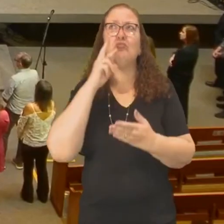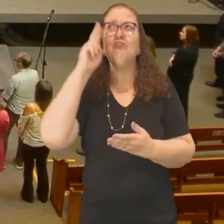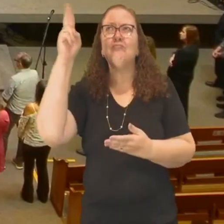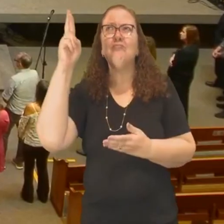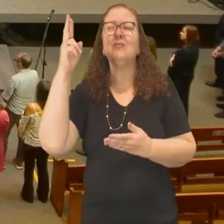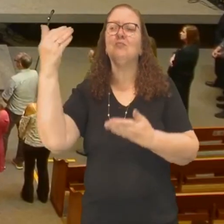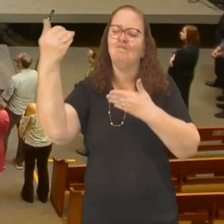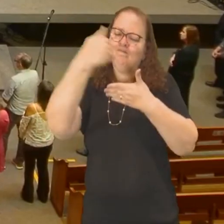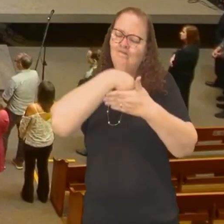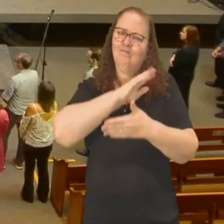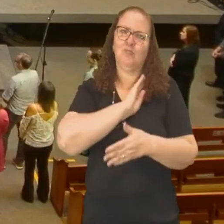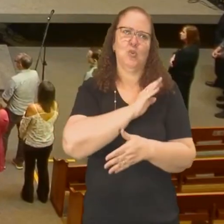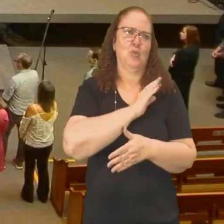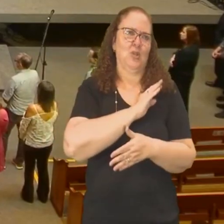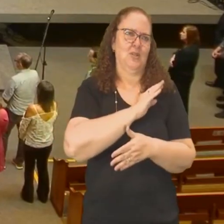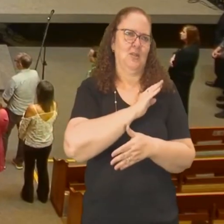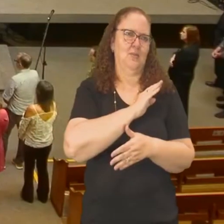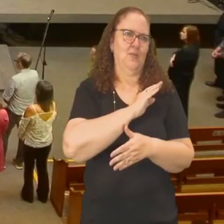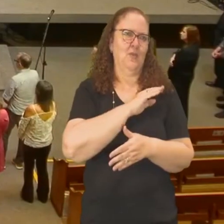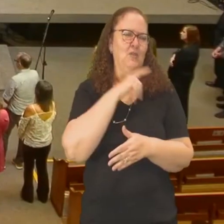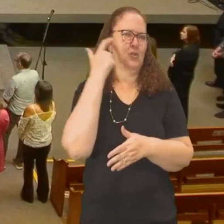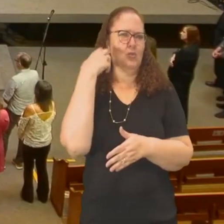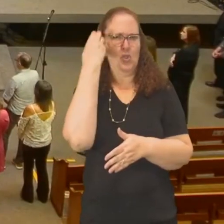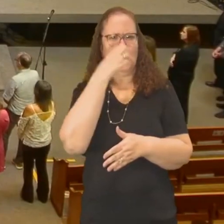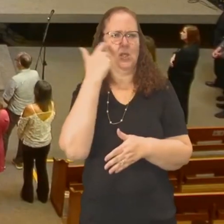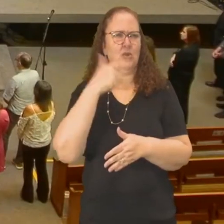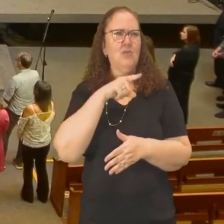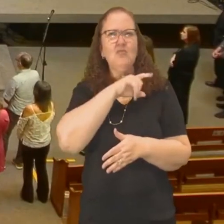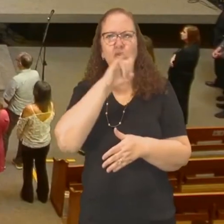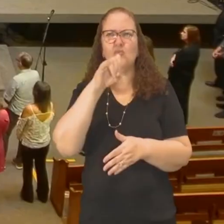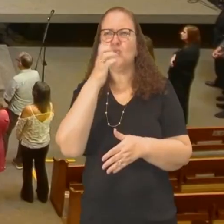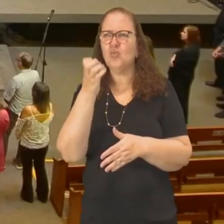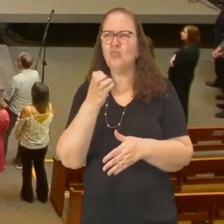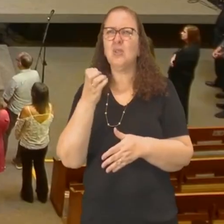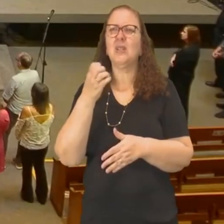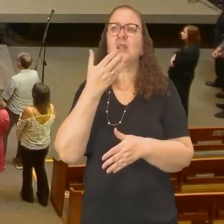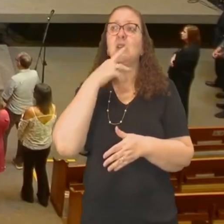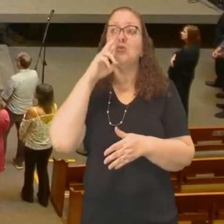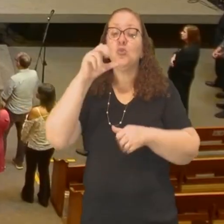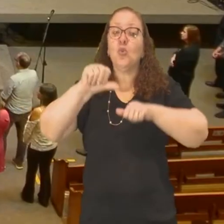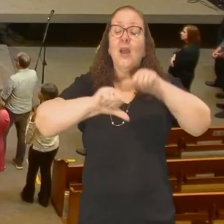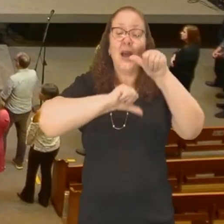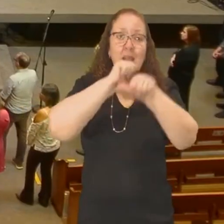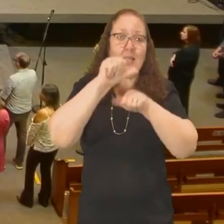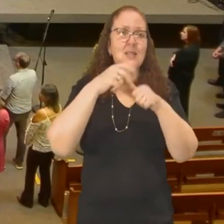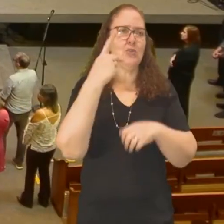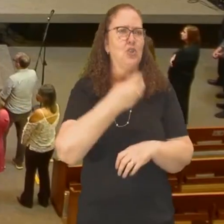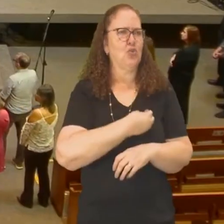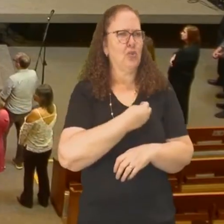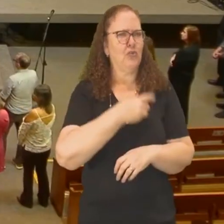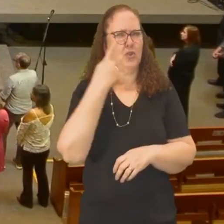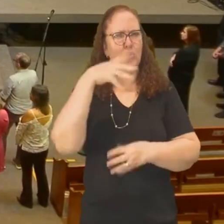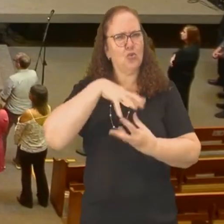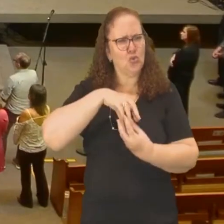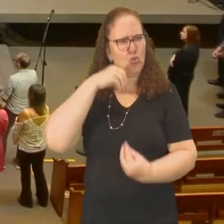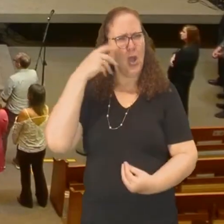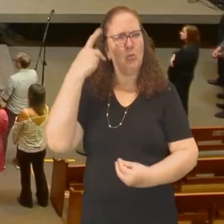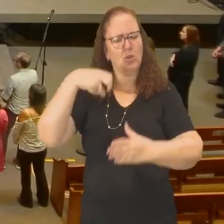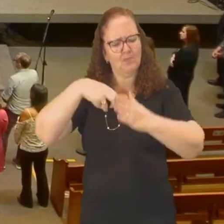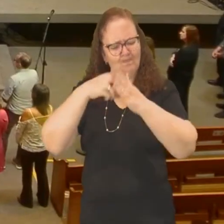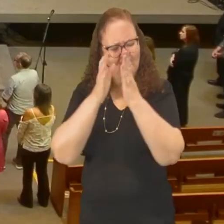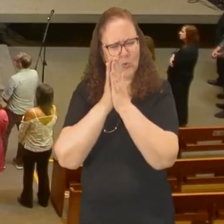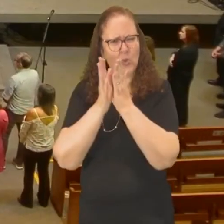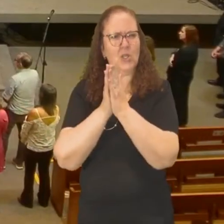cantar o coro mais uma vez dessa canção. Se você precisa que o Senhor restaure a sua vida, a sua alma, a sua adoração,